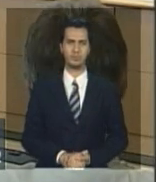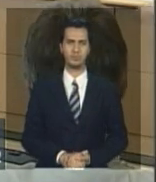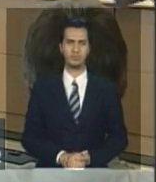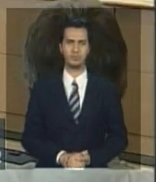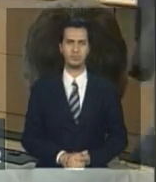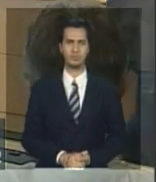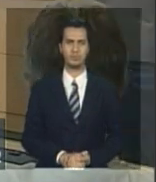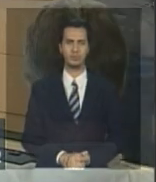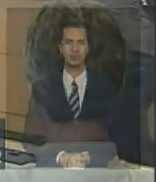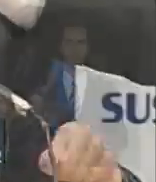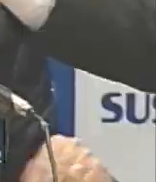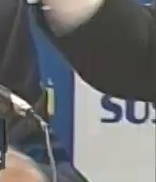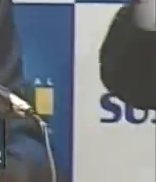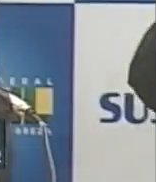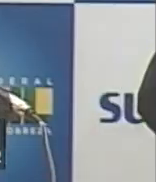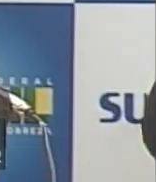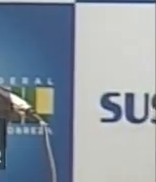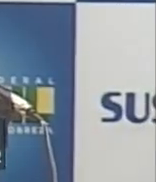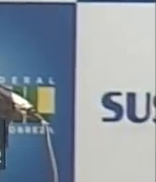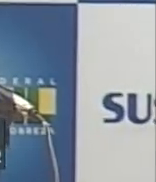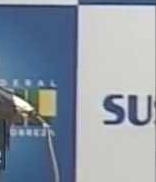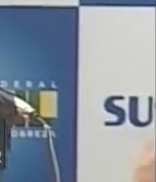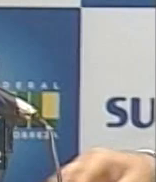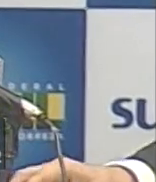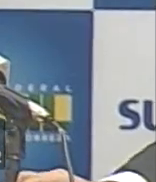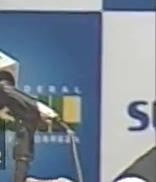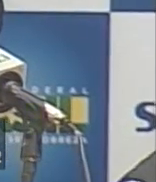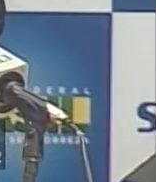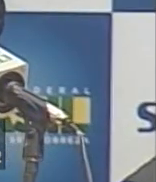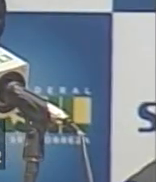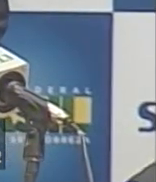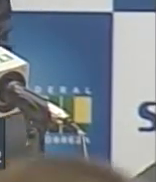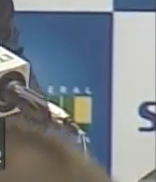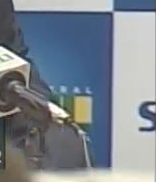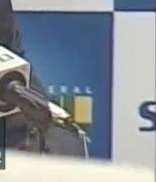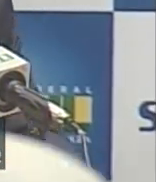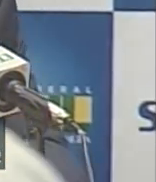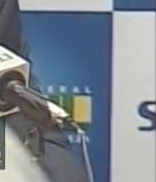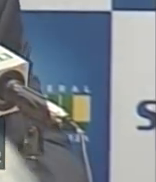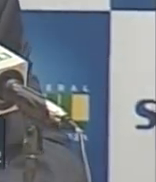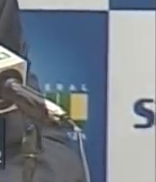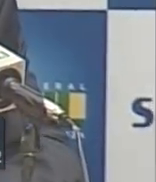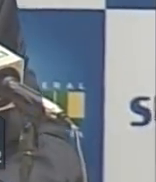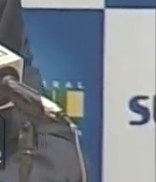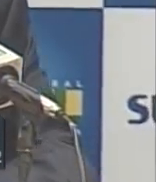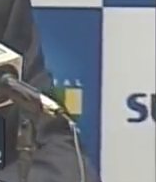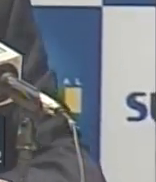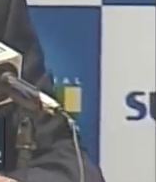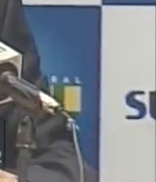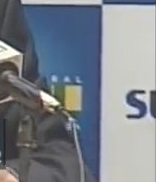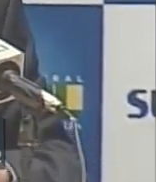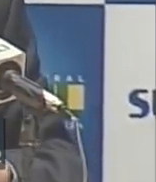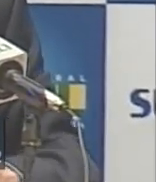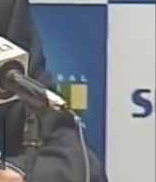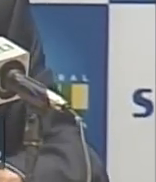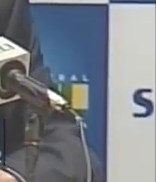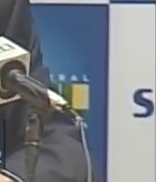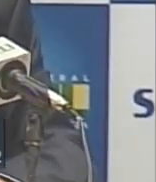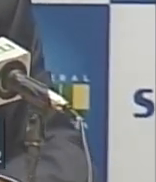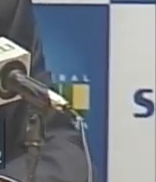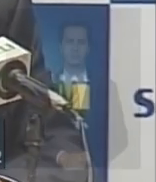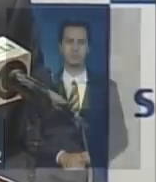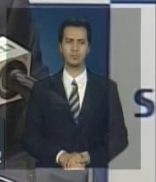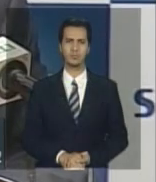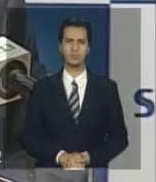Vamos falar nisso para eles ouvirem. Isso. Tá ligado. Está ligado? Sim. Sim.